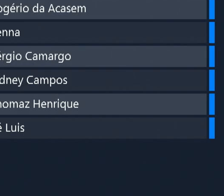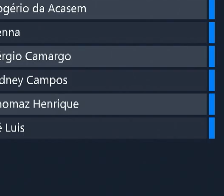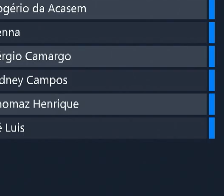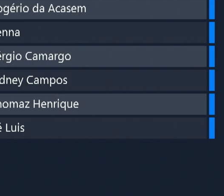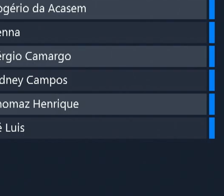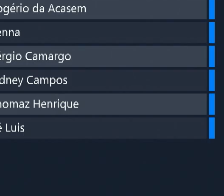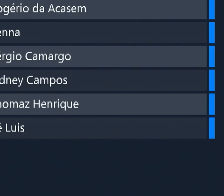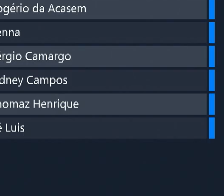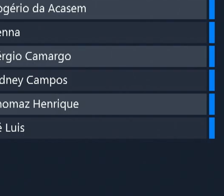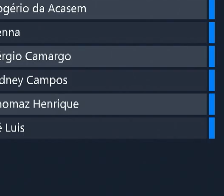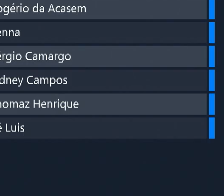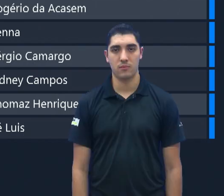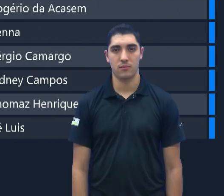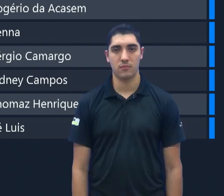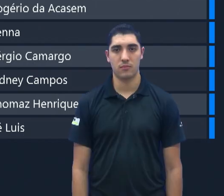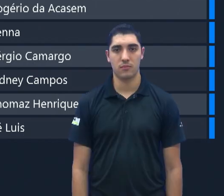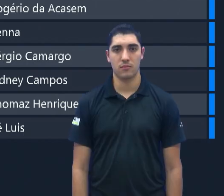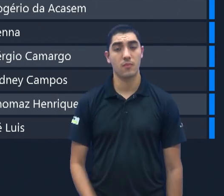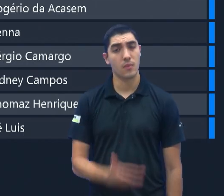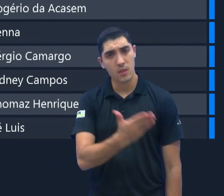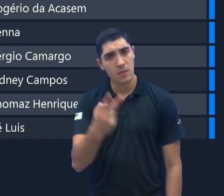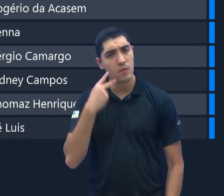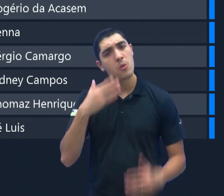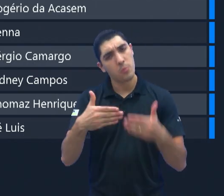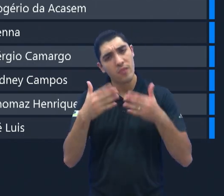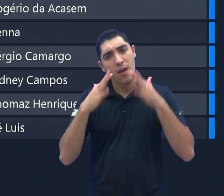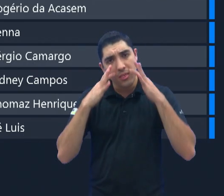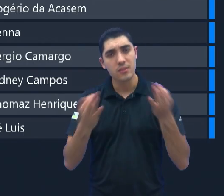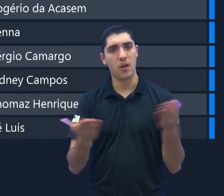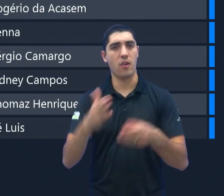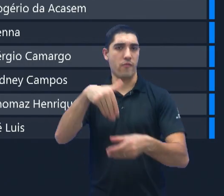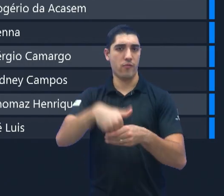Peço aos vereadores que se atentem ao momento de votação, por favor.